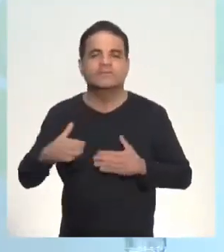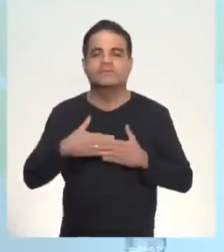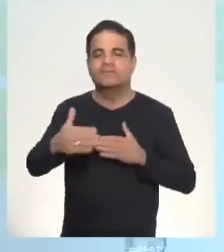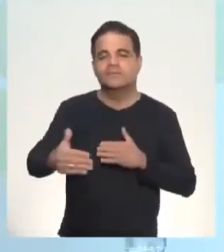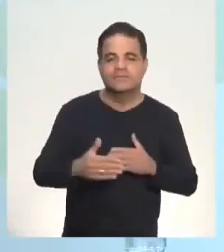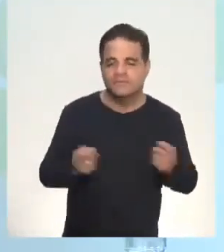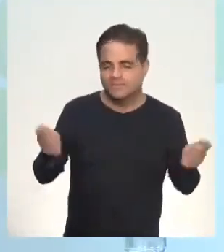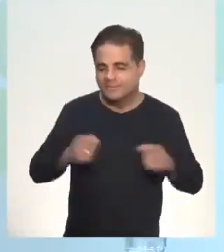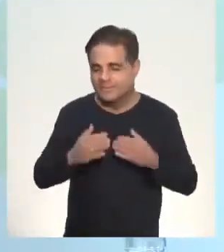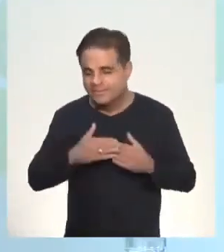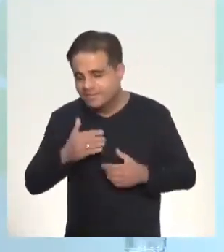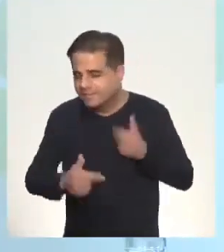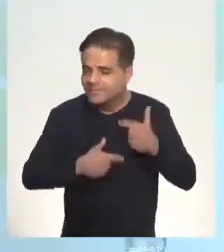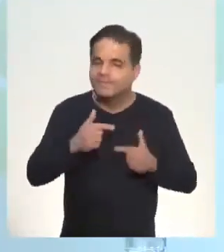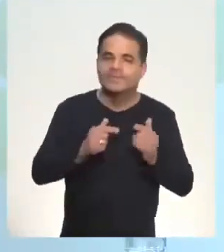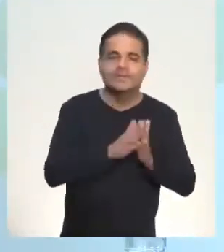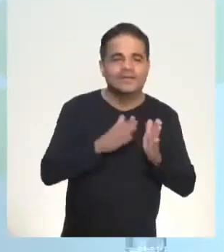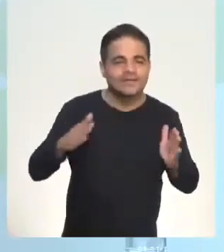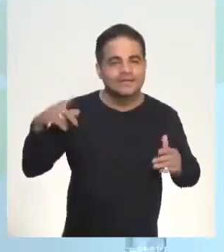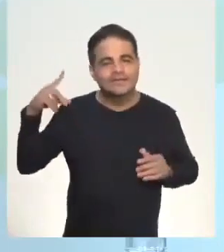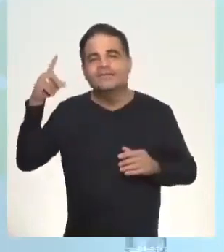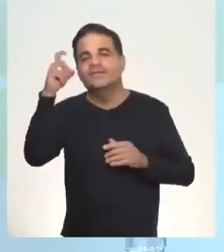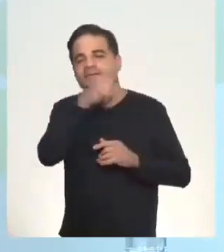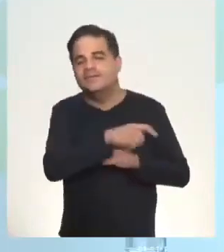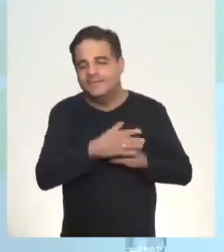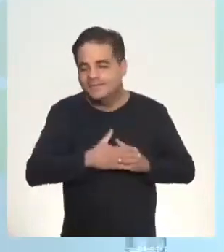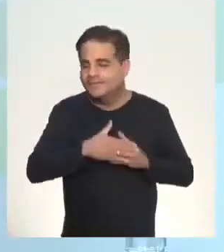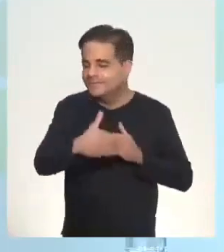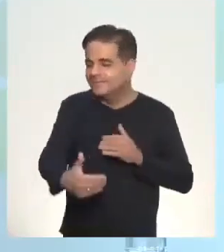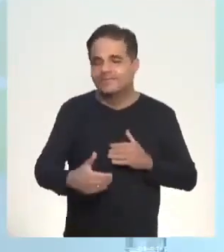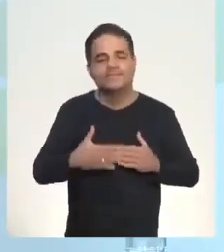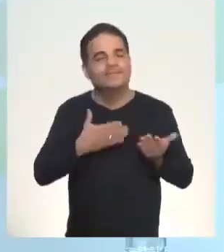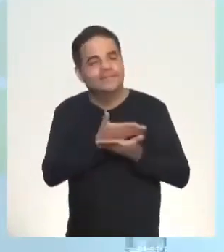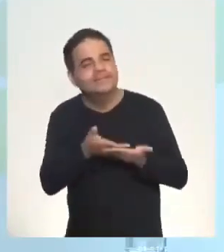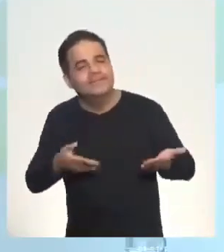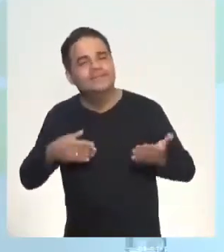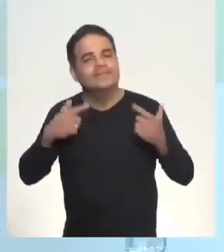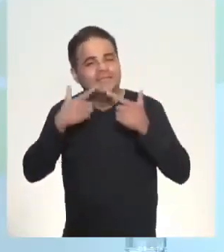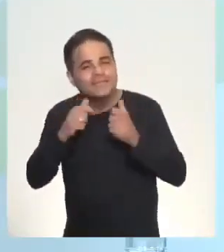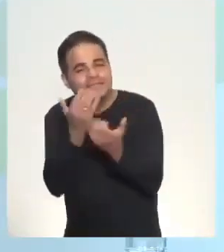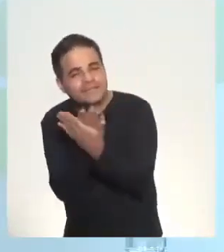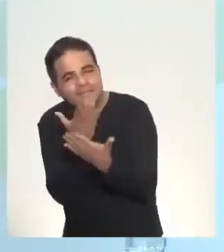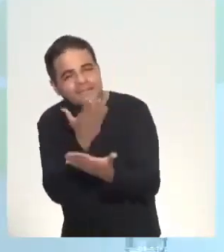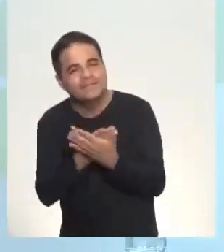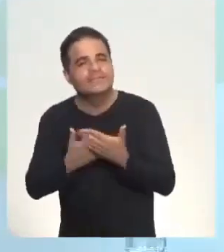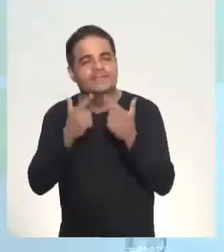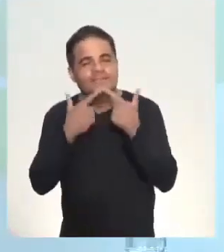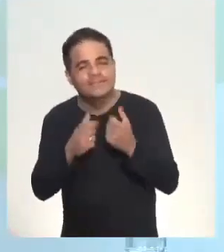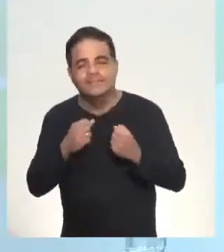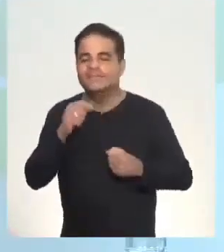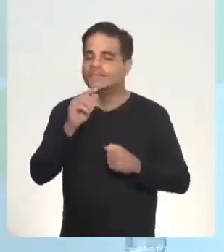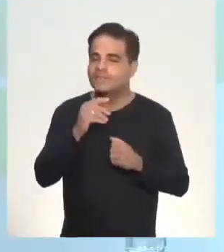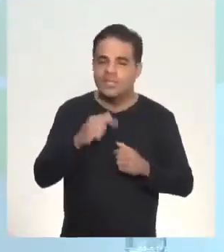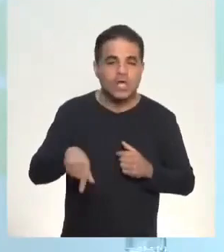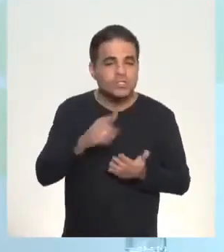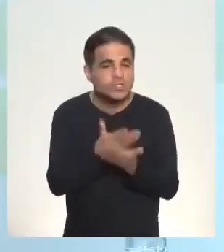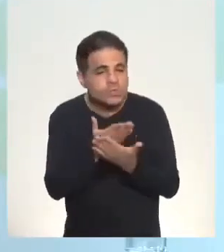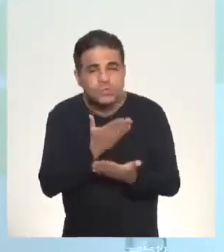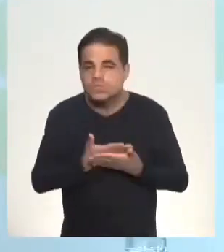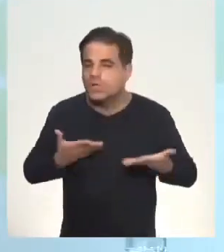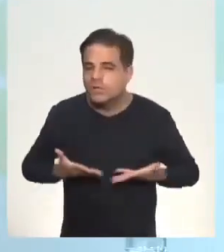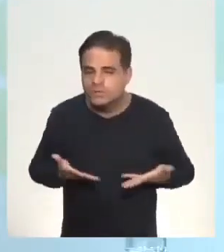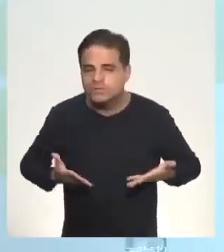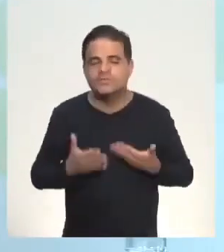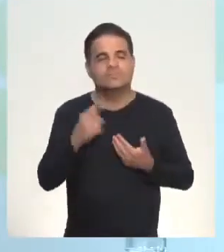quis dizer, né? Aquela coisa complexa, que é a linguagem, que é o estudo dessa linguagem. Então, a gente não estuda